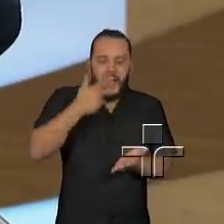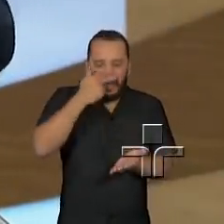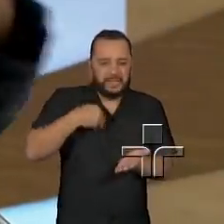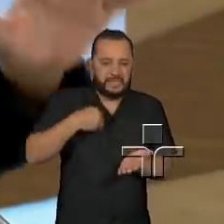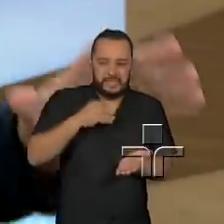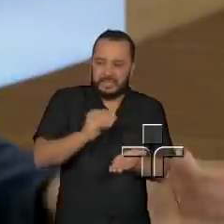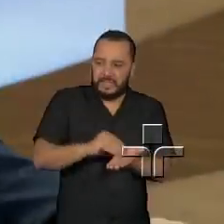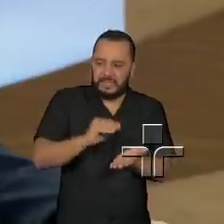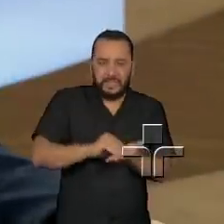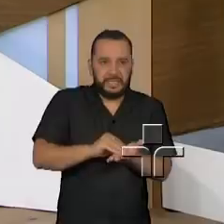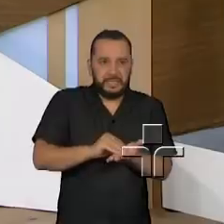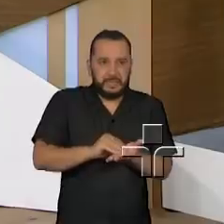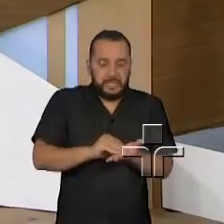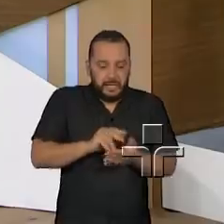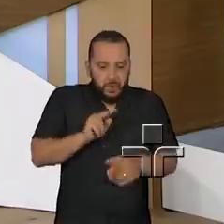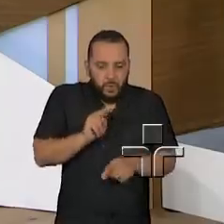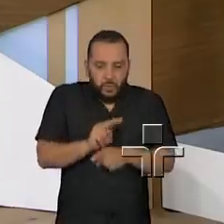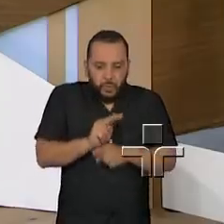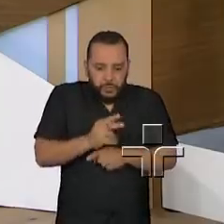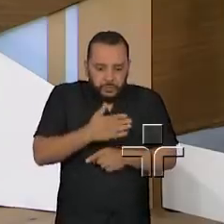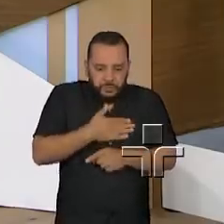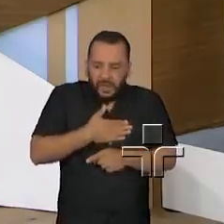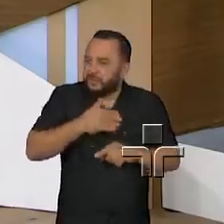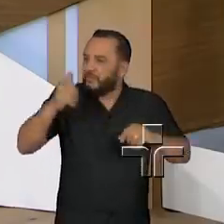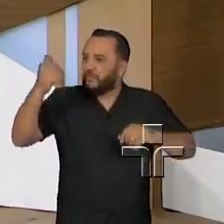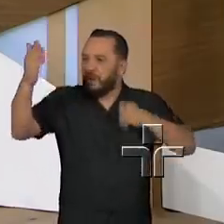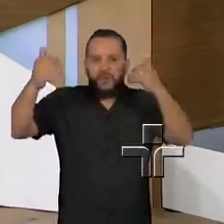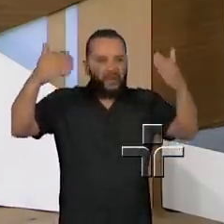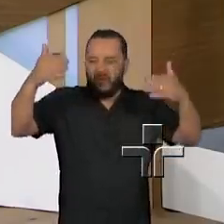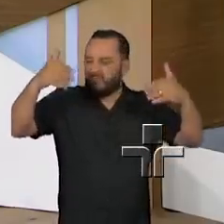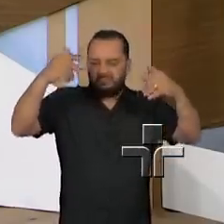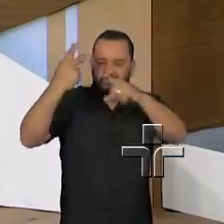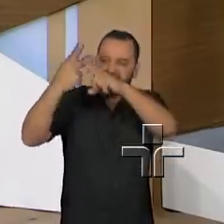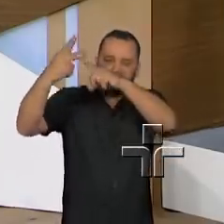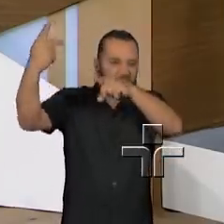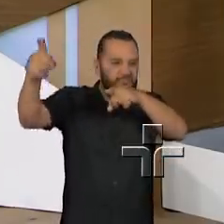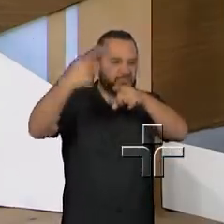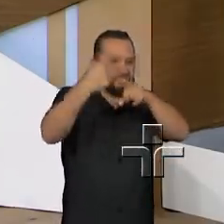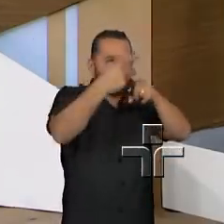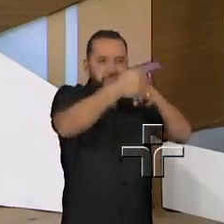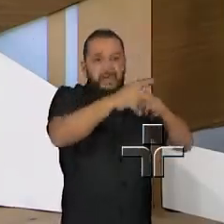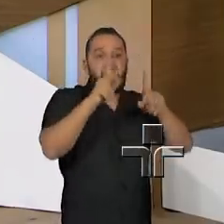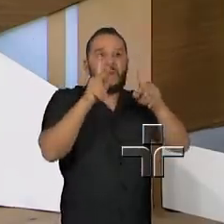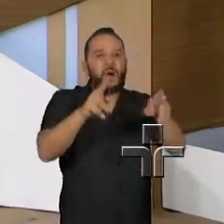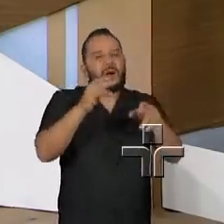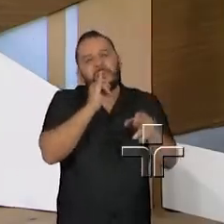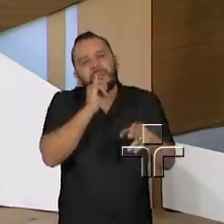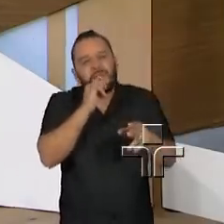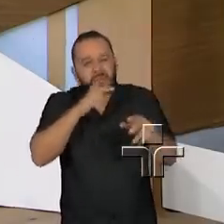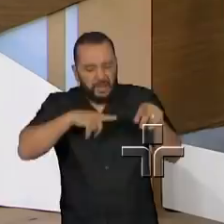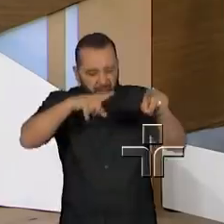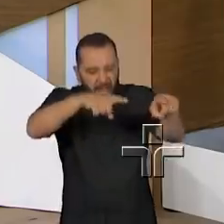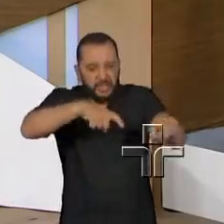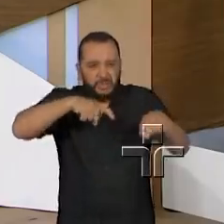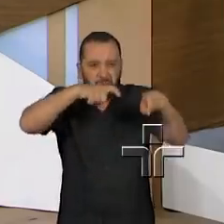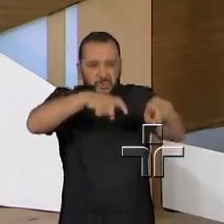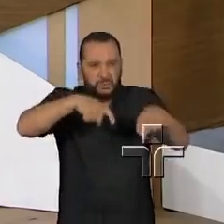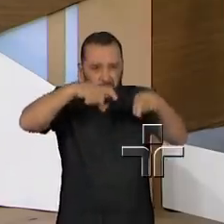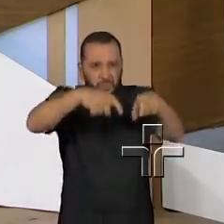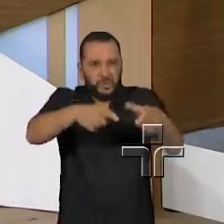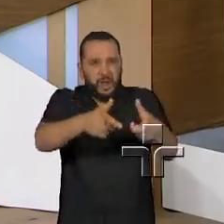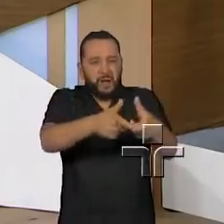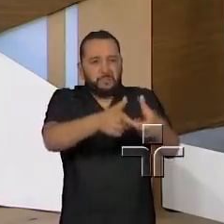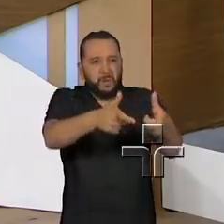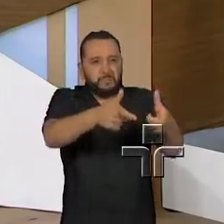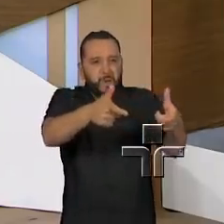quem está fora, guerra. E com a abundância crescendo a partir da agricultura, da invenção da agricultura, o que nós consideramos o